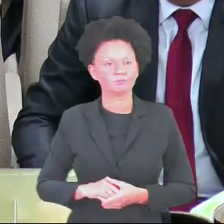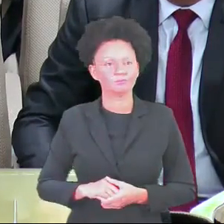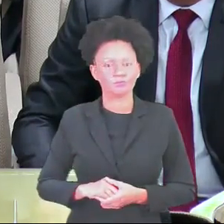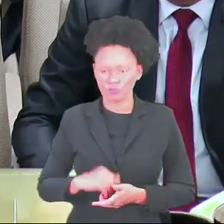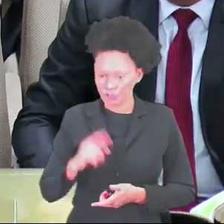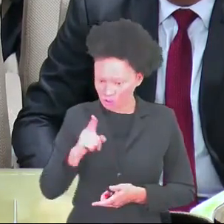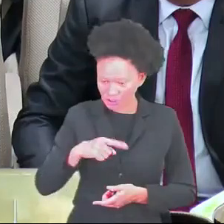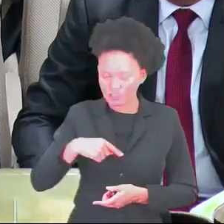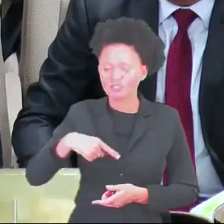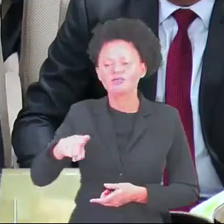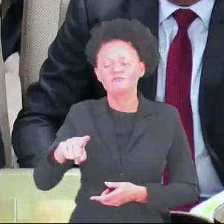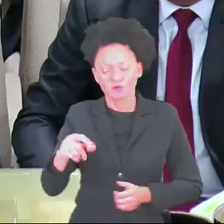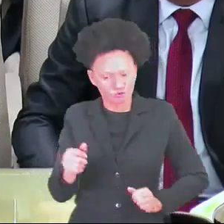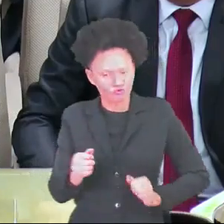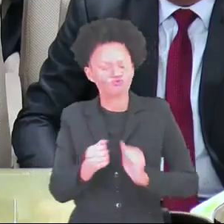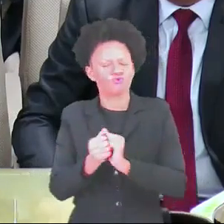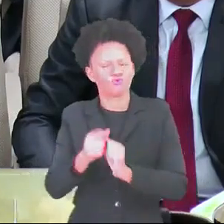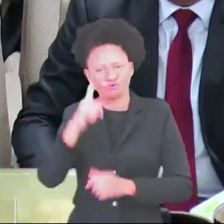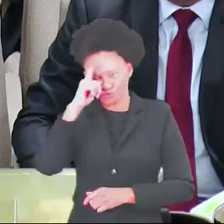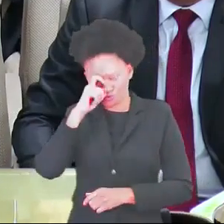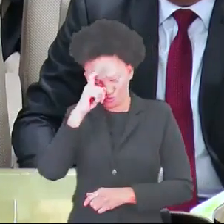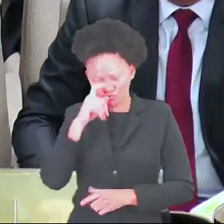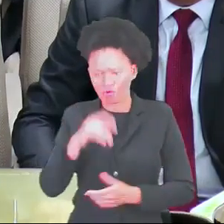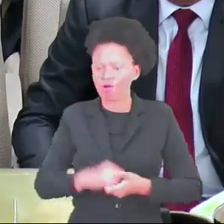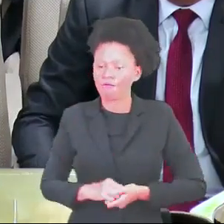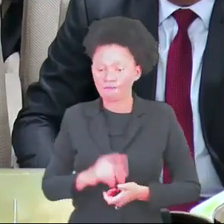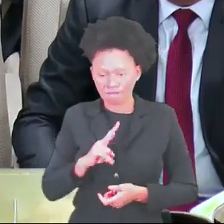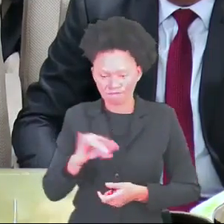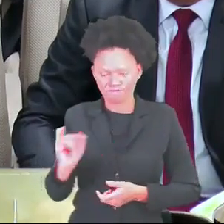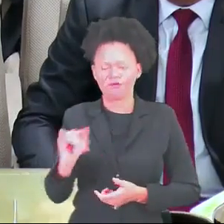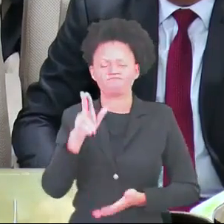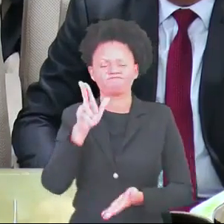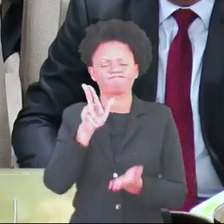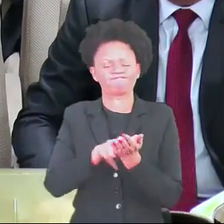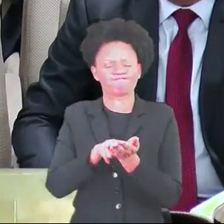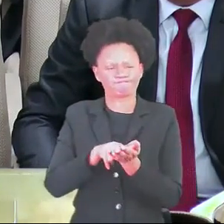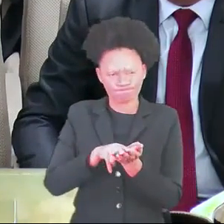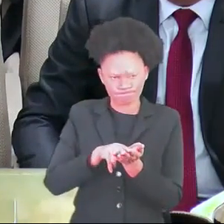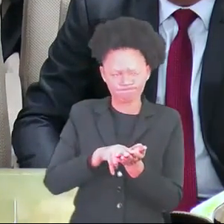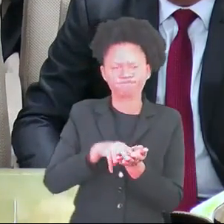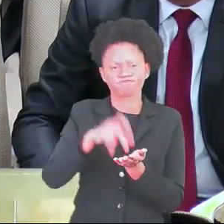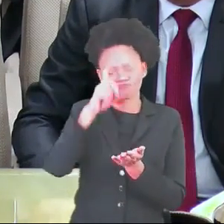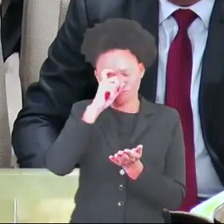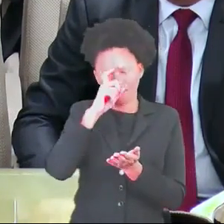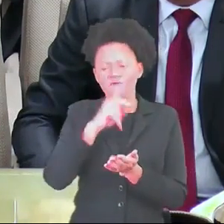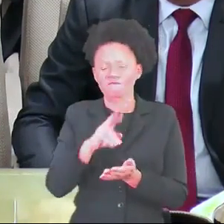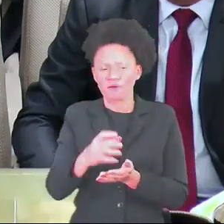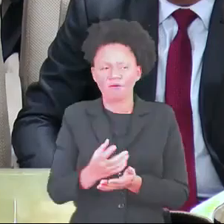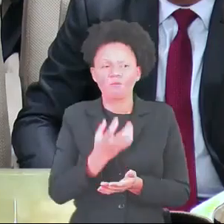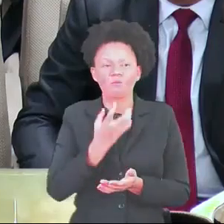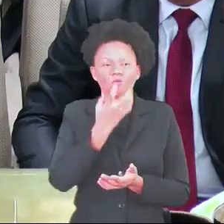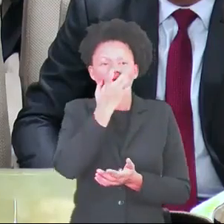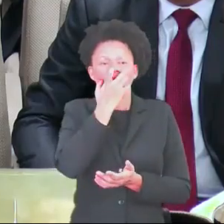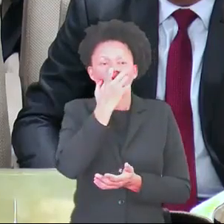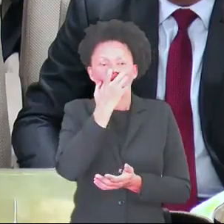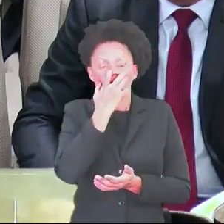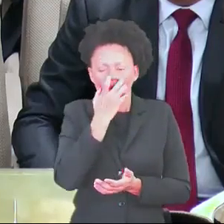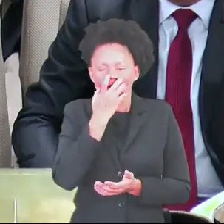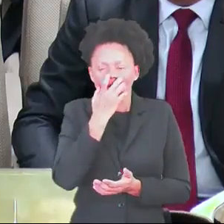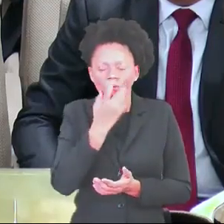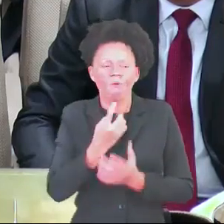Você vai levar no hospital. Ele vai se internar. Ele vai ser entubado. Ele vai tomar